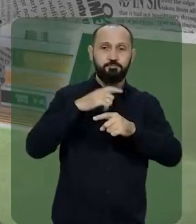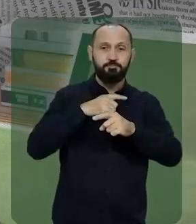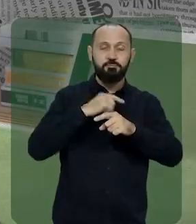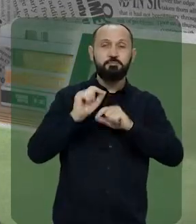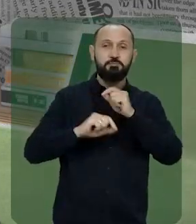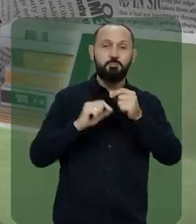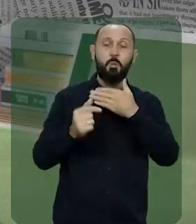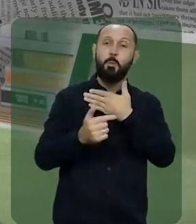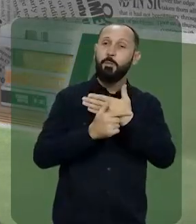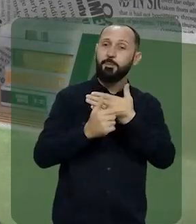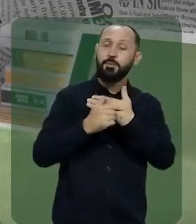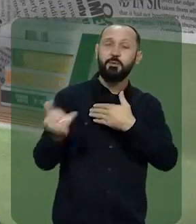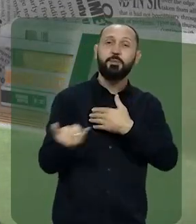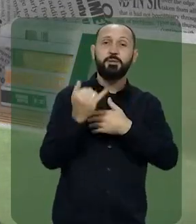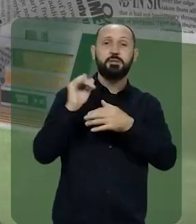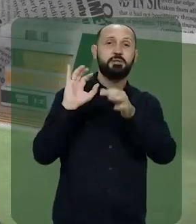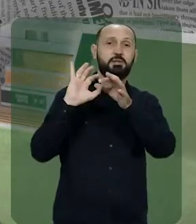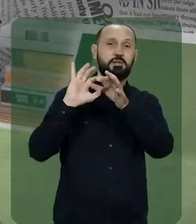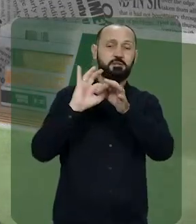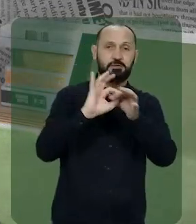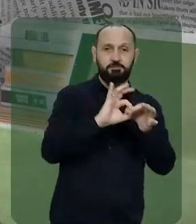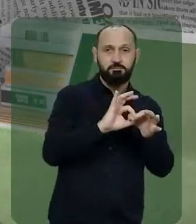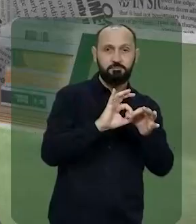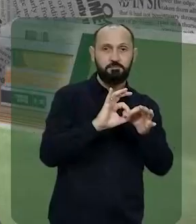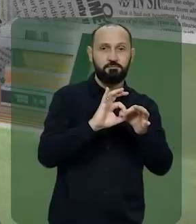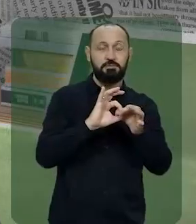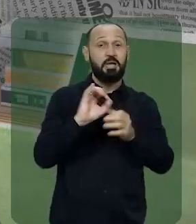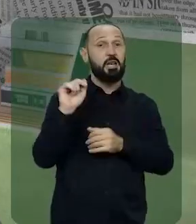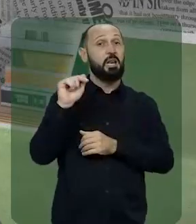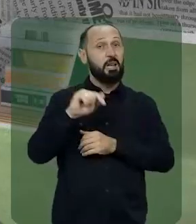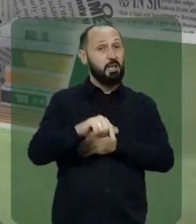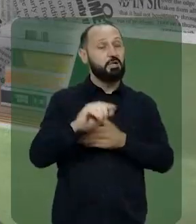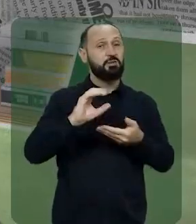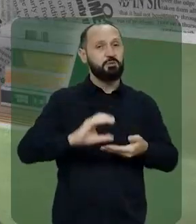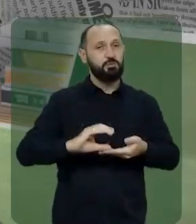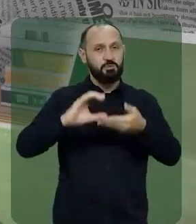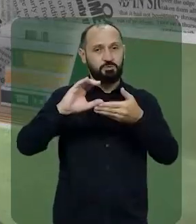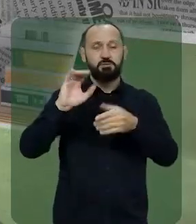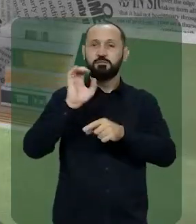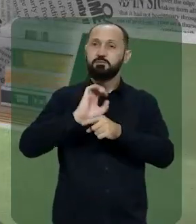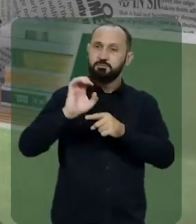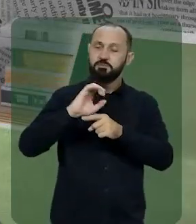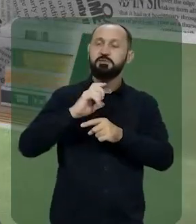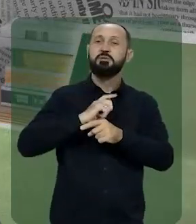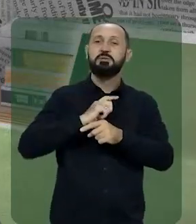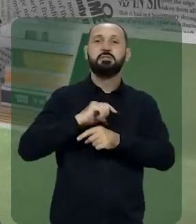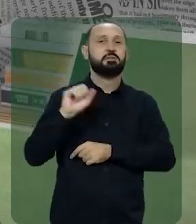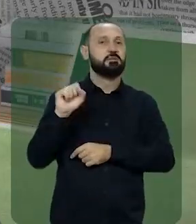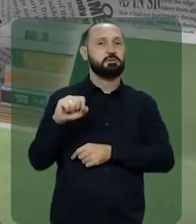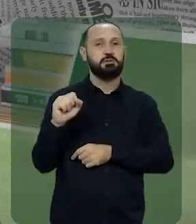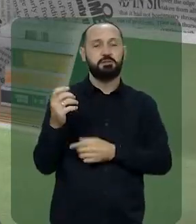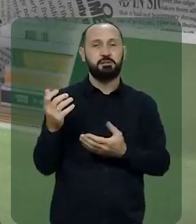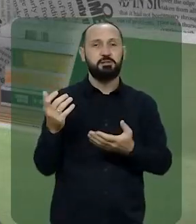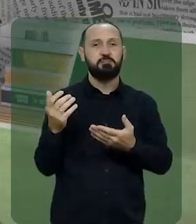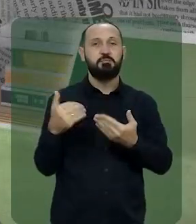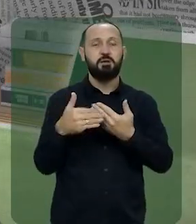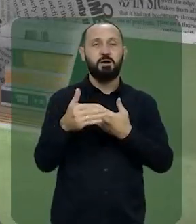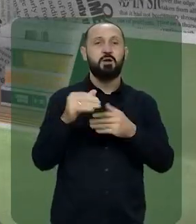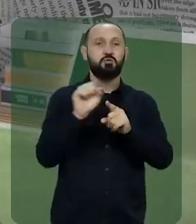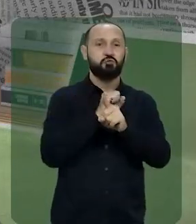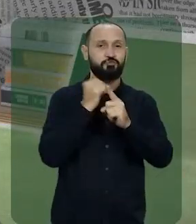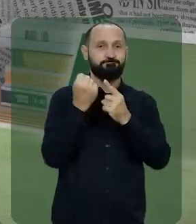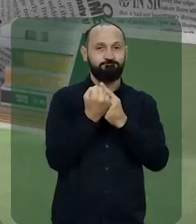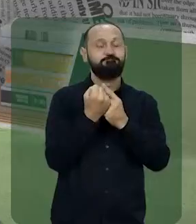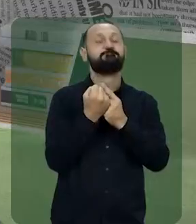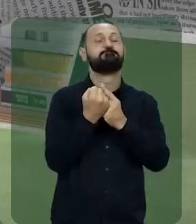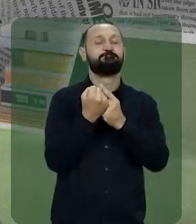o conselho. É muito importante o funcionamento do Conselho Estadual, porque ele tem um papel importante